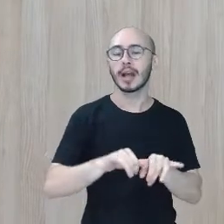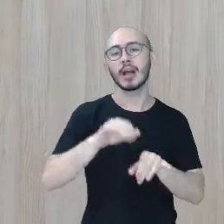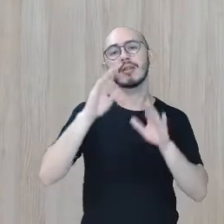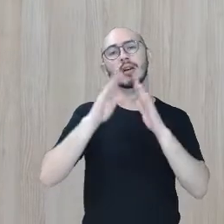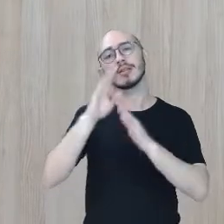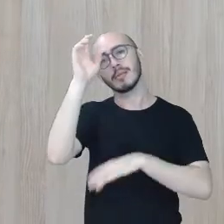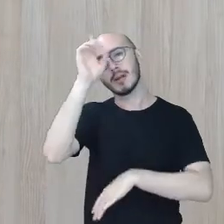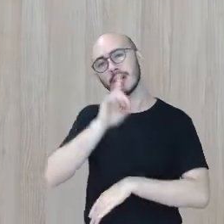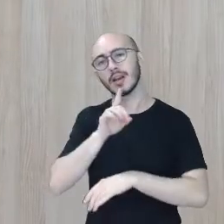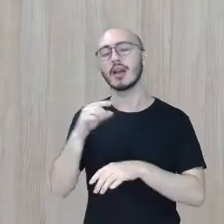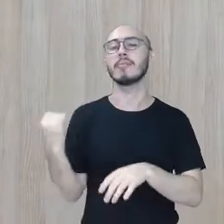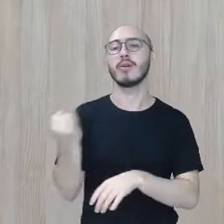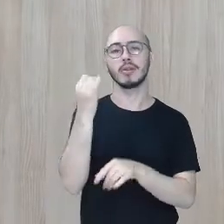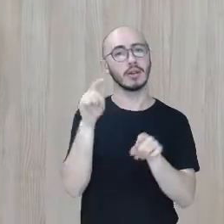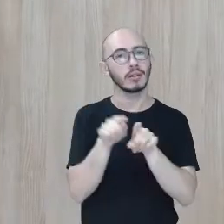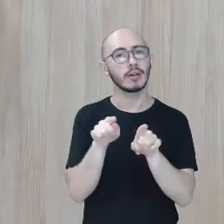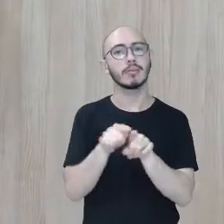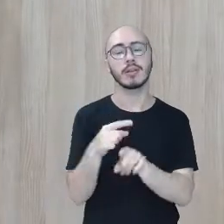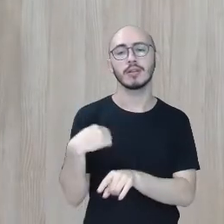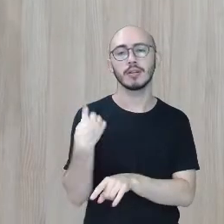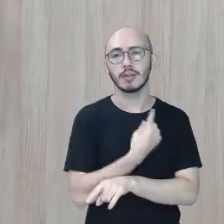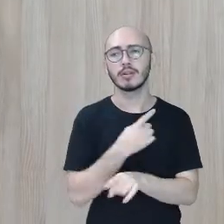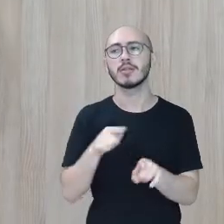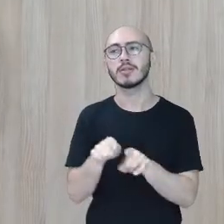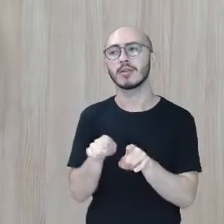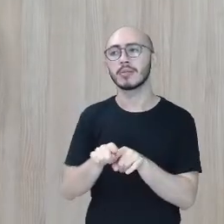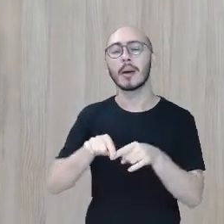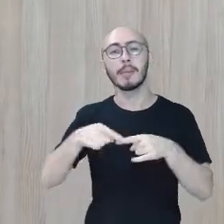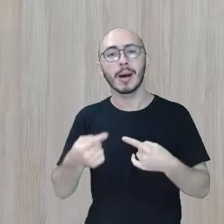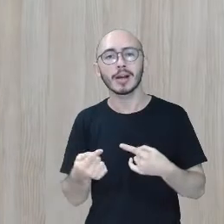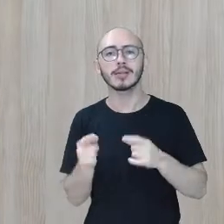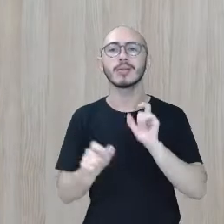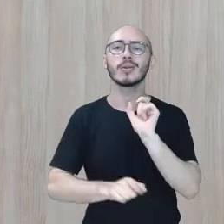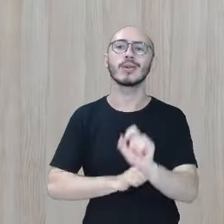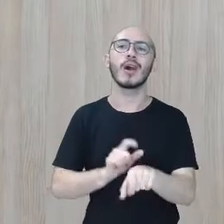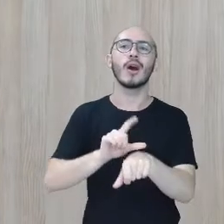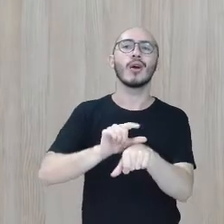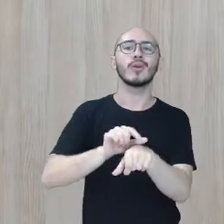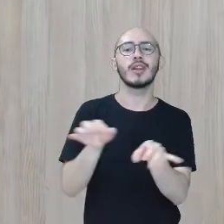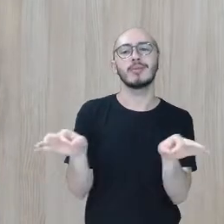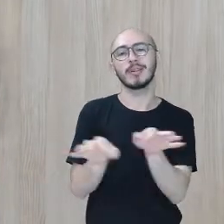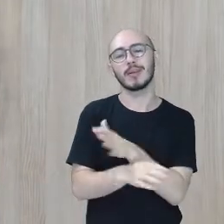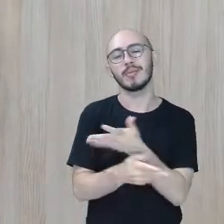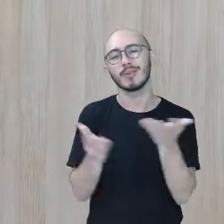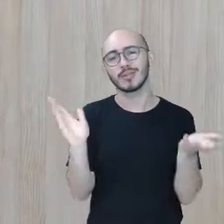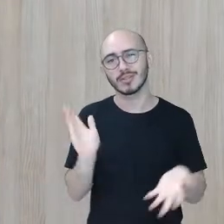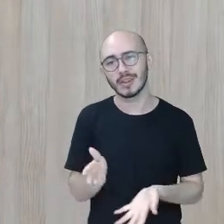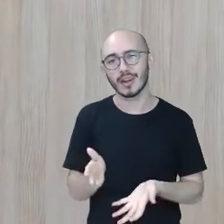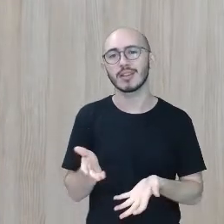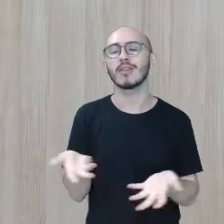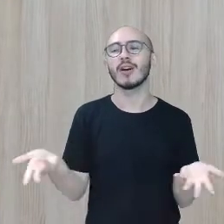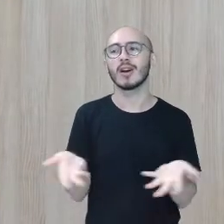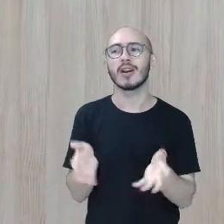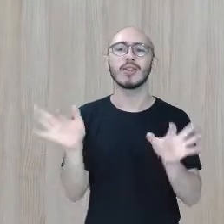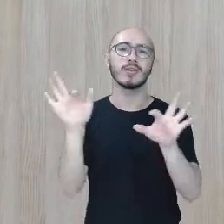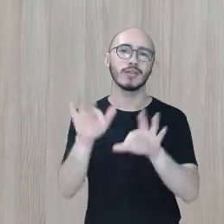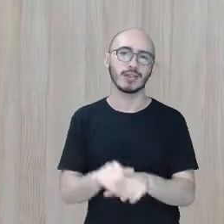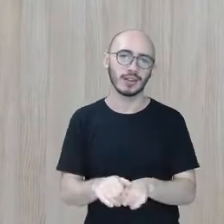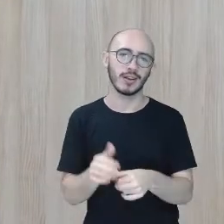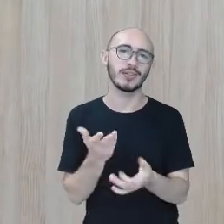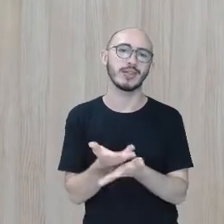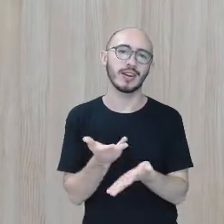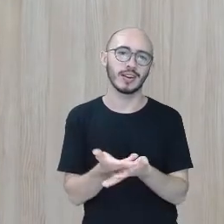mercado muito importante. A gente ia falar um pouco sobre ele, mas pelo nosso horário a gente já fica aqui com o tempo estourado,